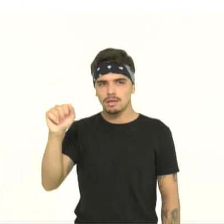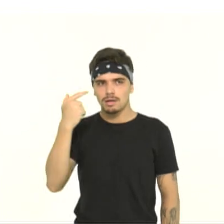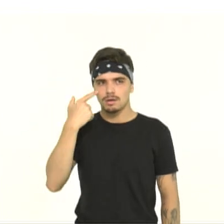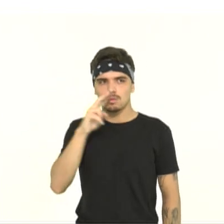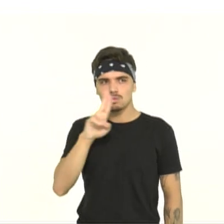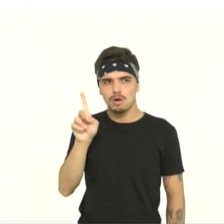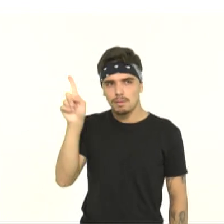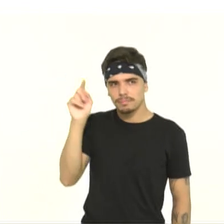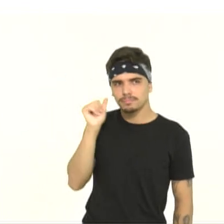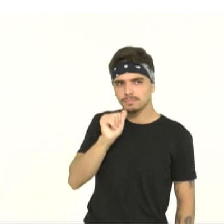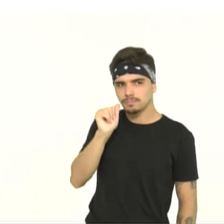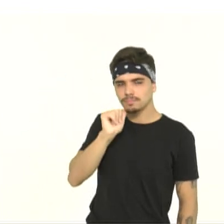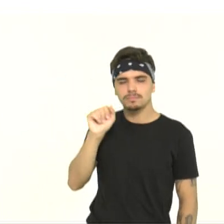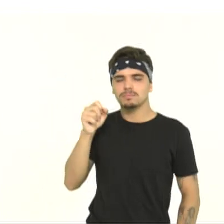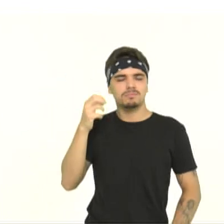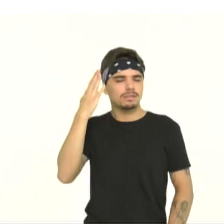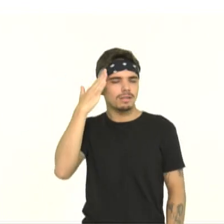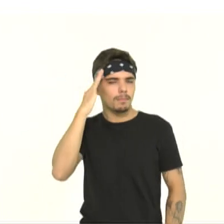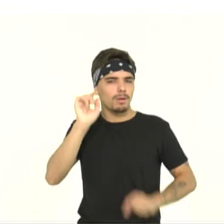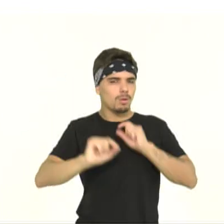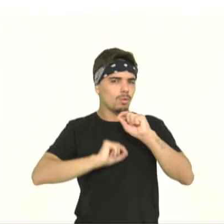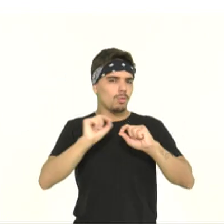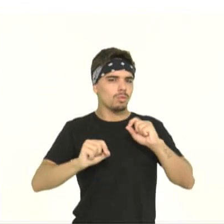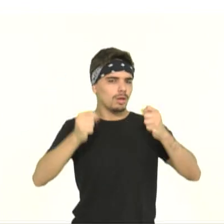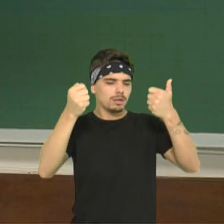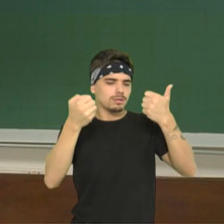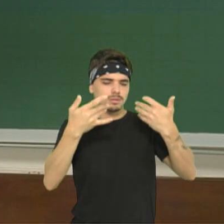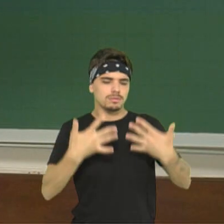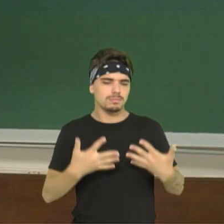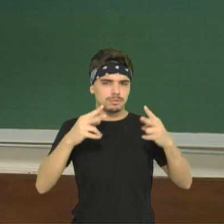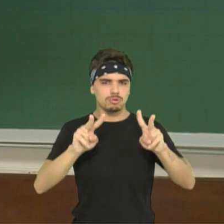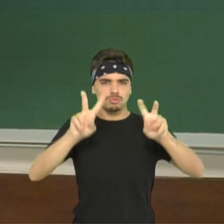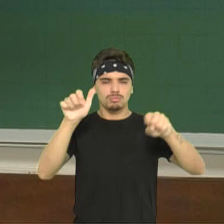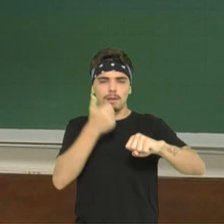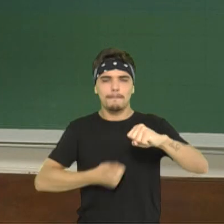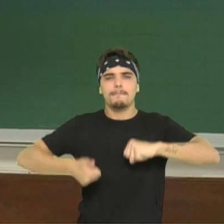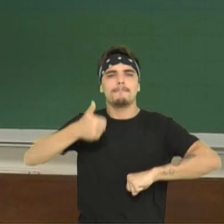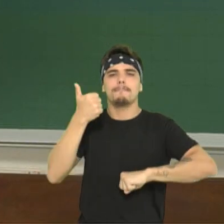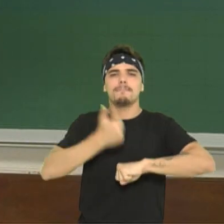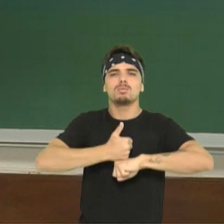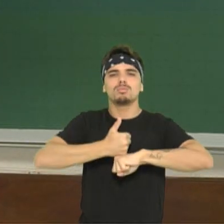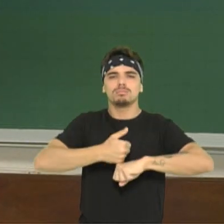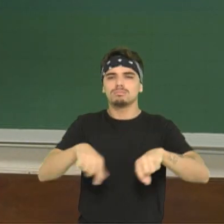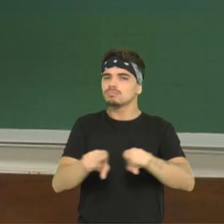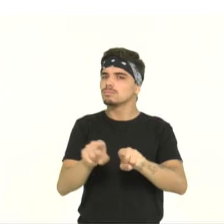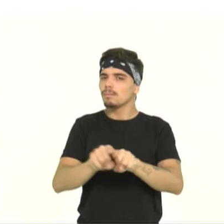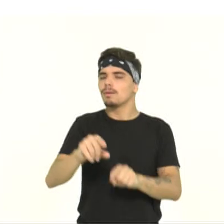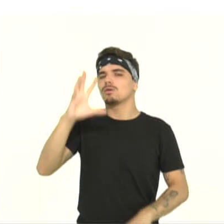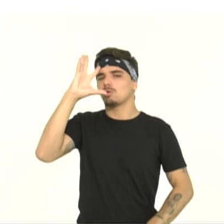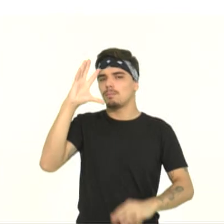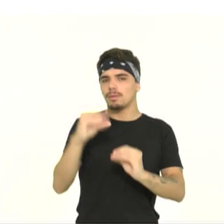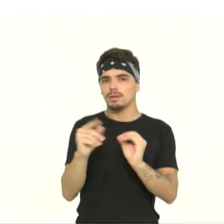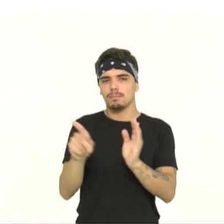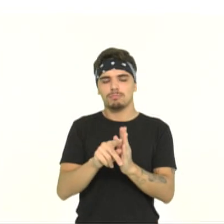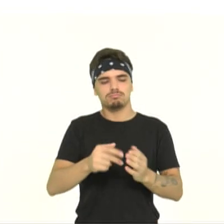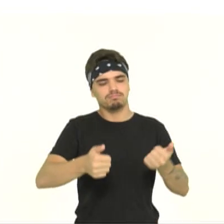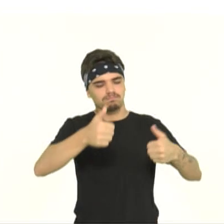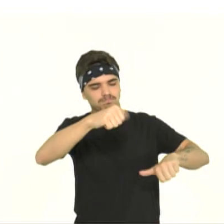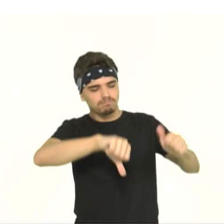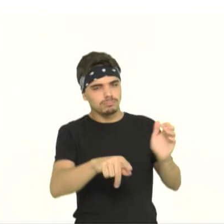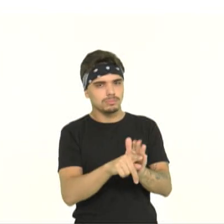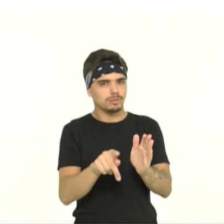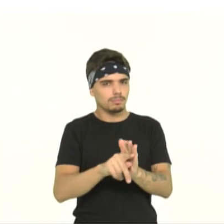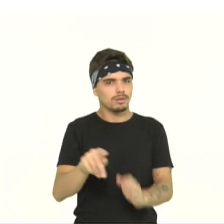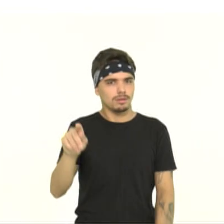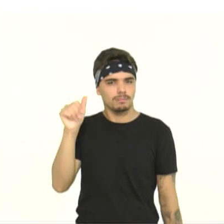uma filósofa fala sobre essa questão do totalitarismo. Entender as análises de Arendt,